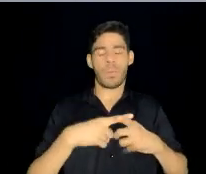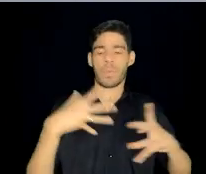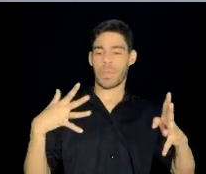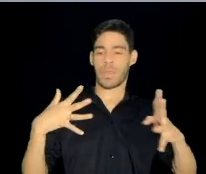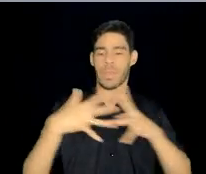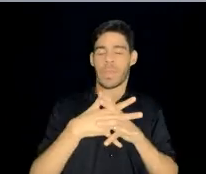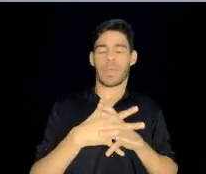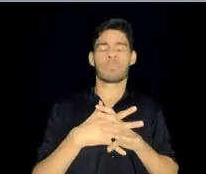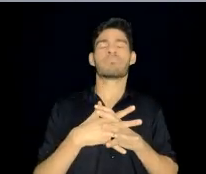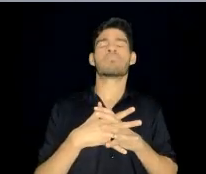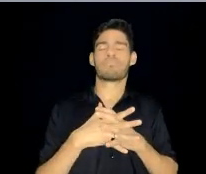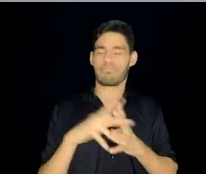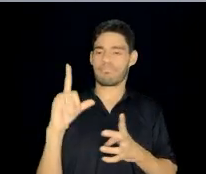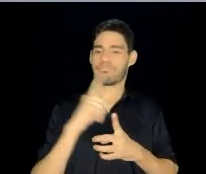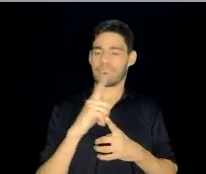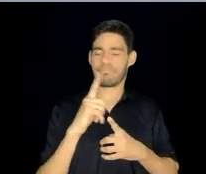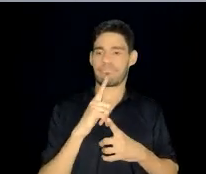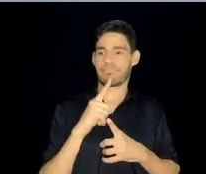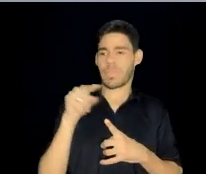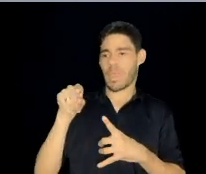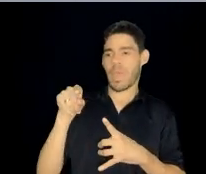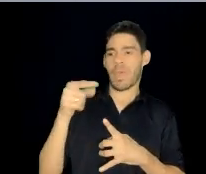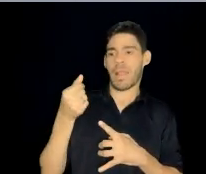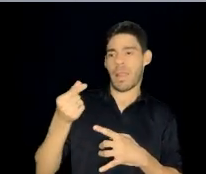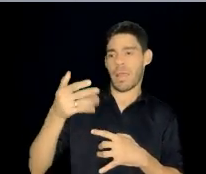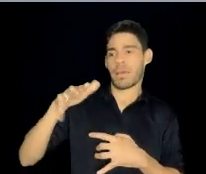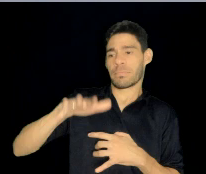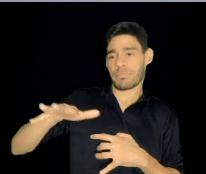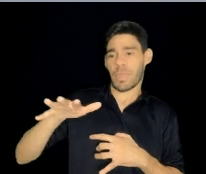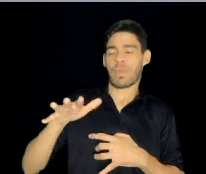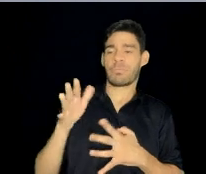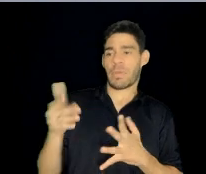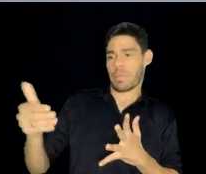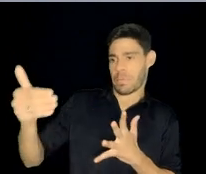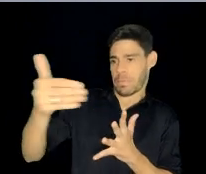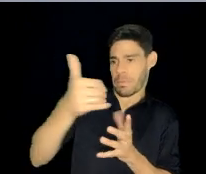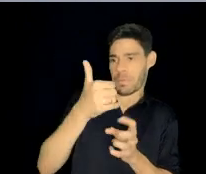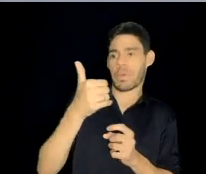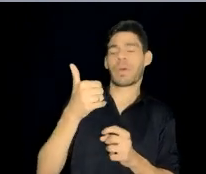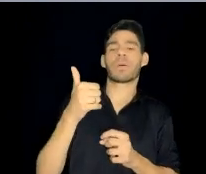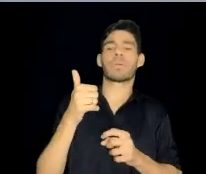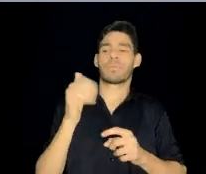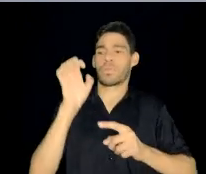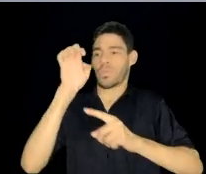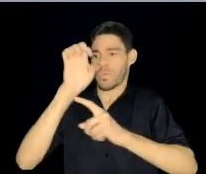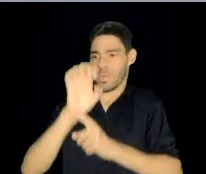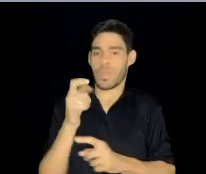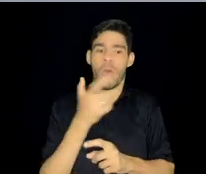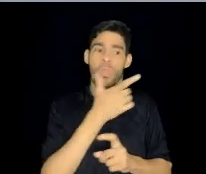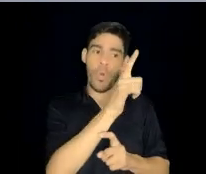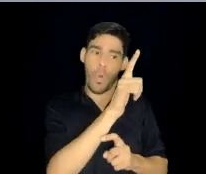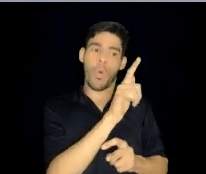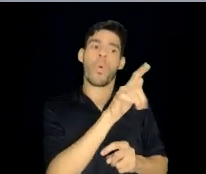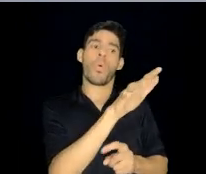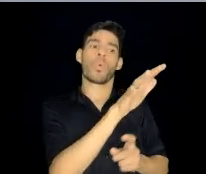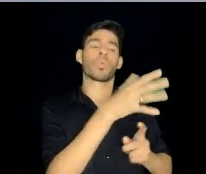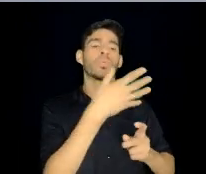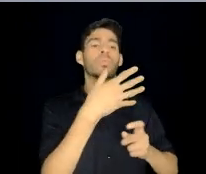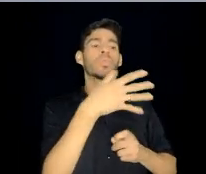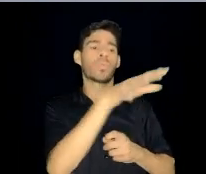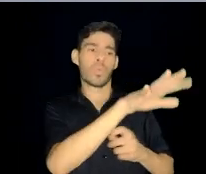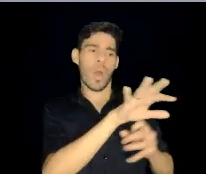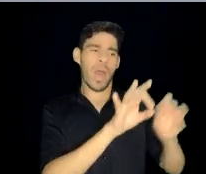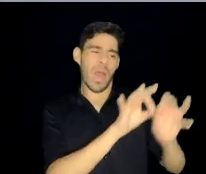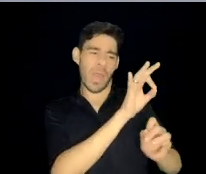necessidade pelo conflito de bens que estão em jogo. De um lado, a ordem tributária, a arrecadação do Estado, e do outro, um